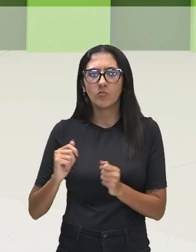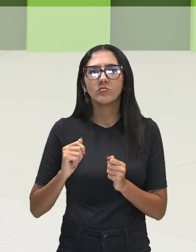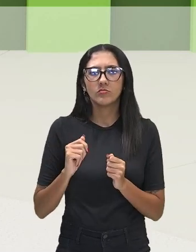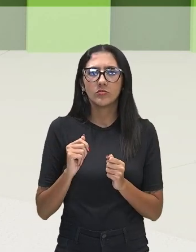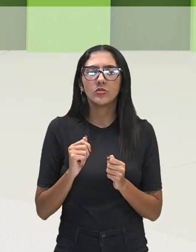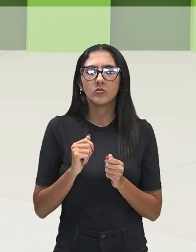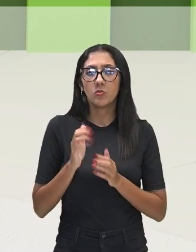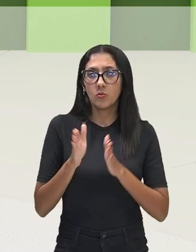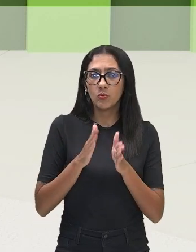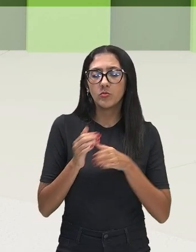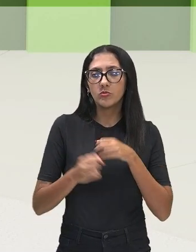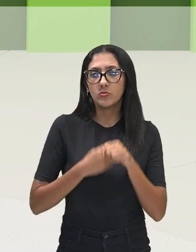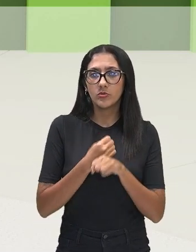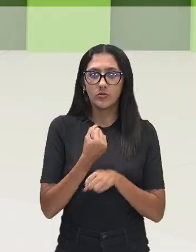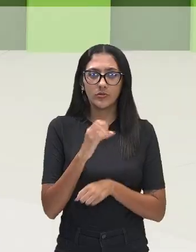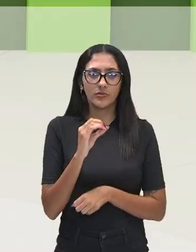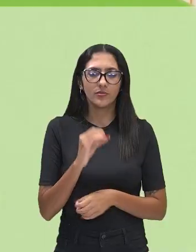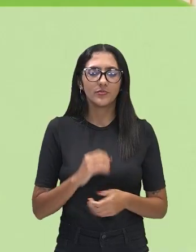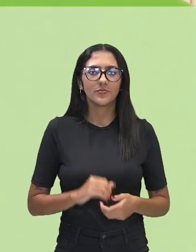anos 80.